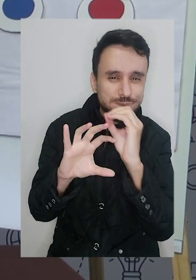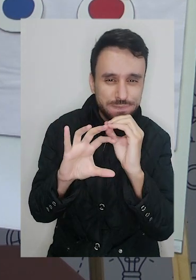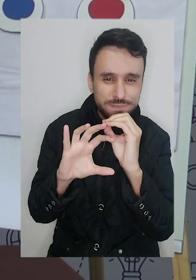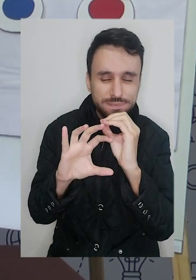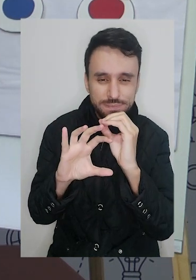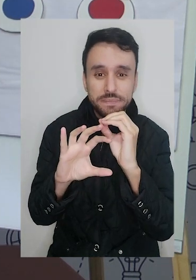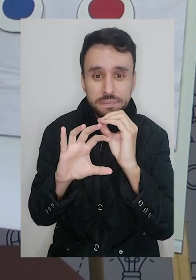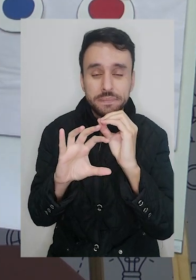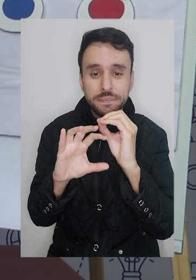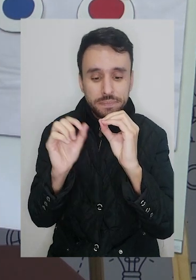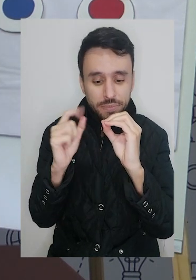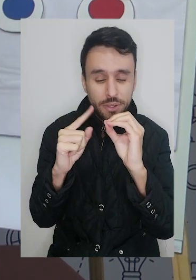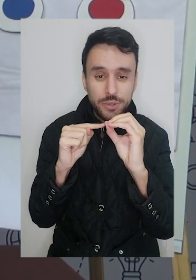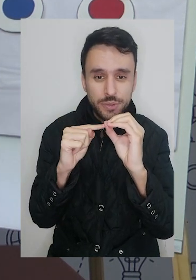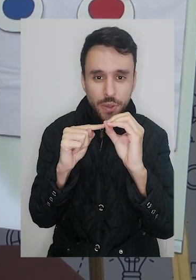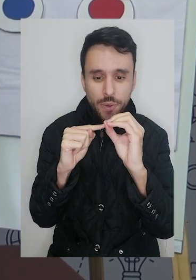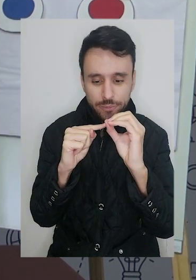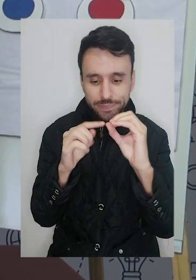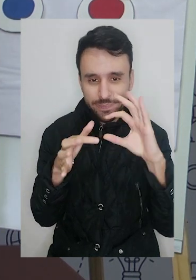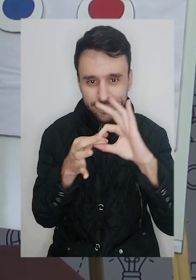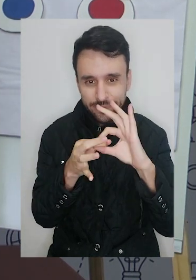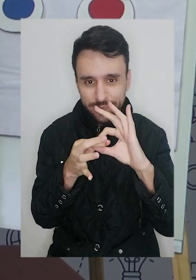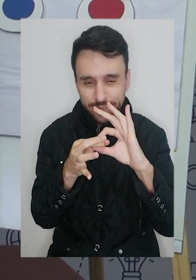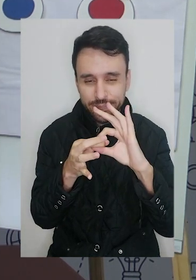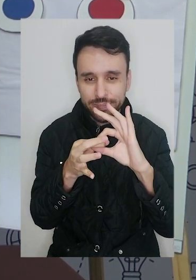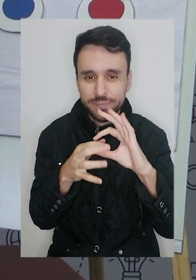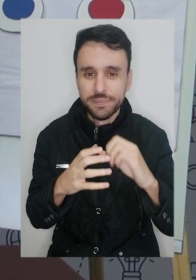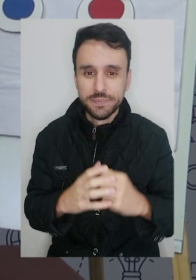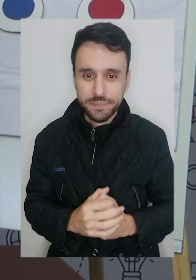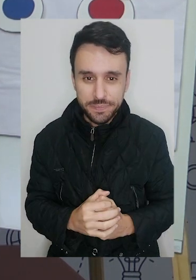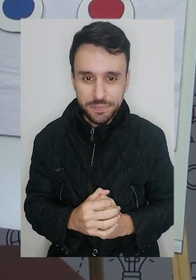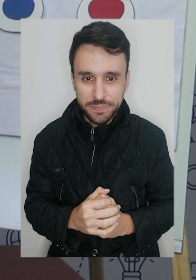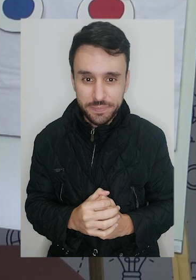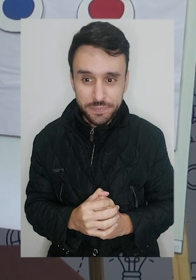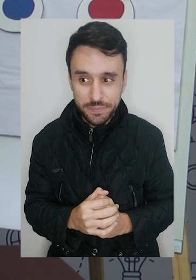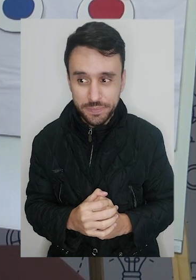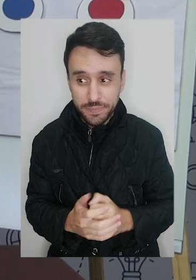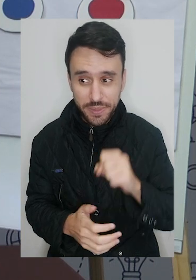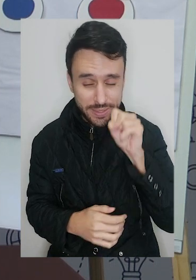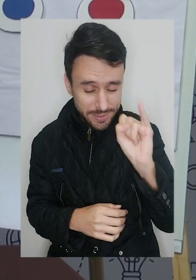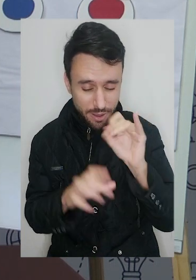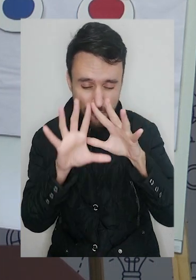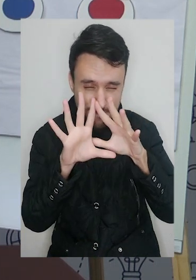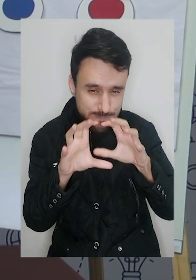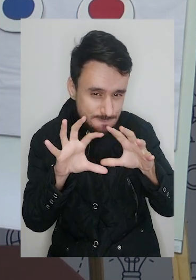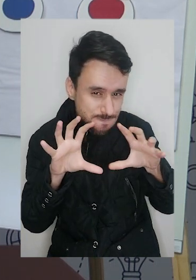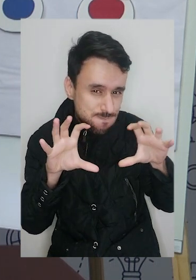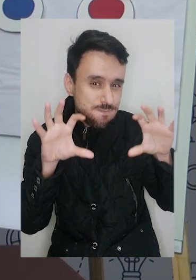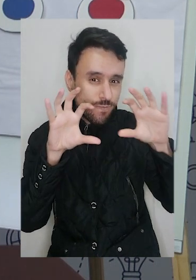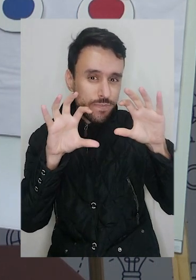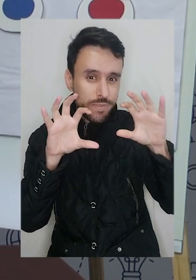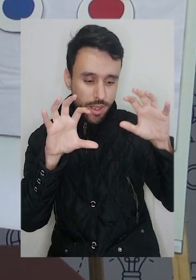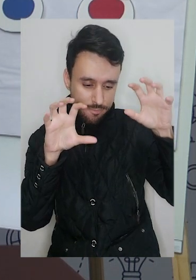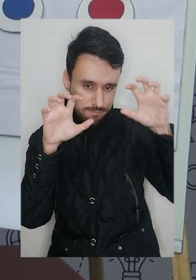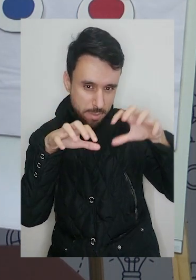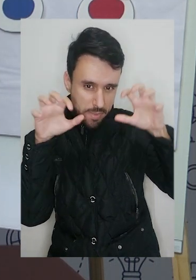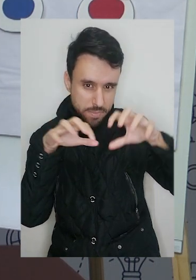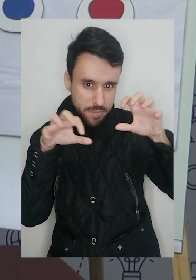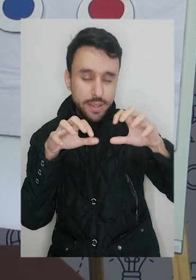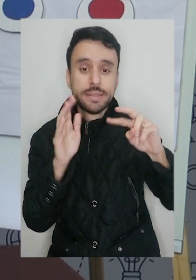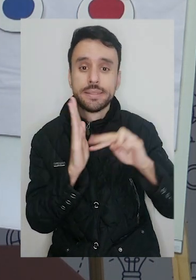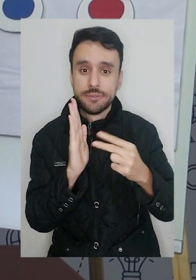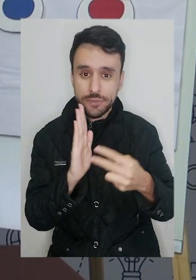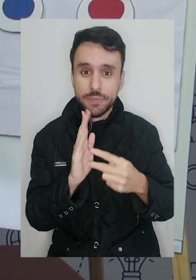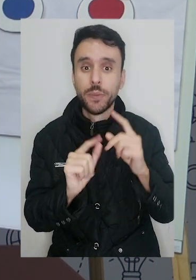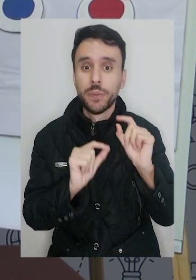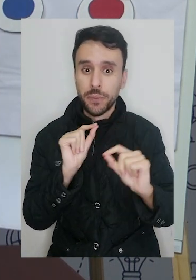tampando? É o sol entre nuvens. E quando aparece a nuvenzinha com bastante chuva, às vezes aparece